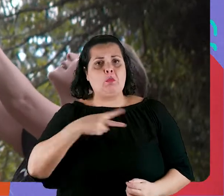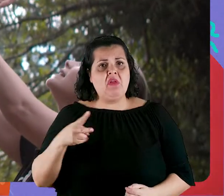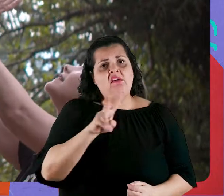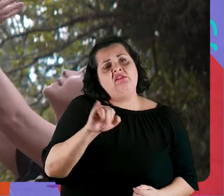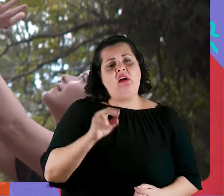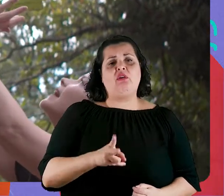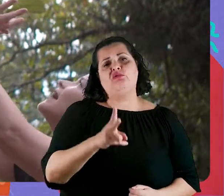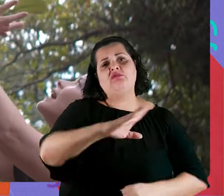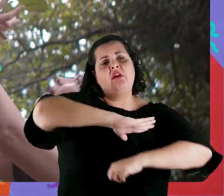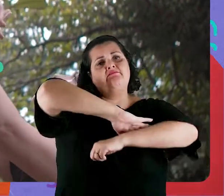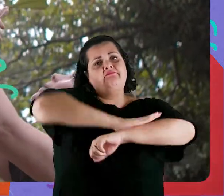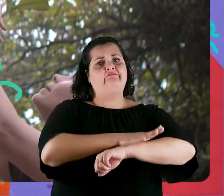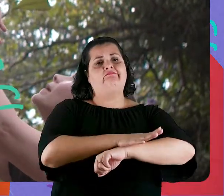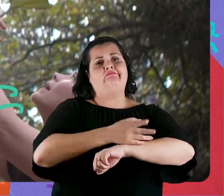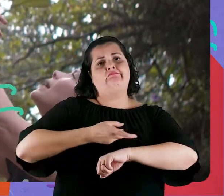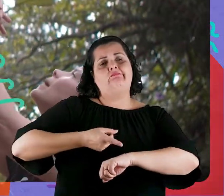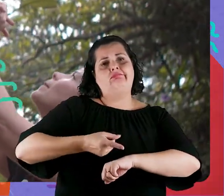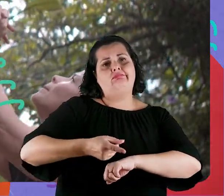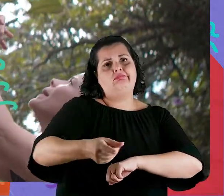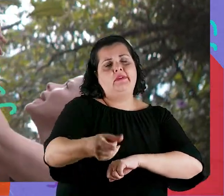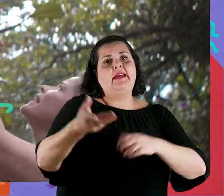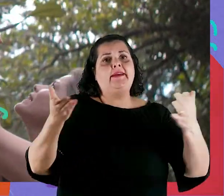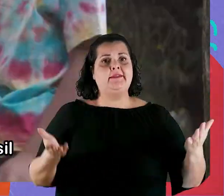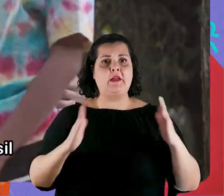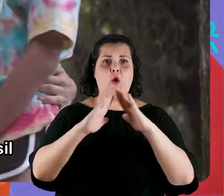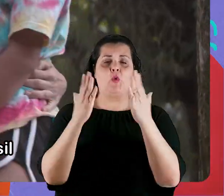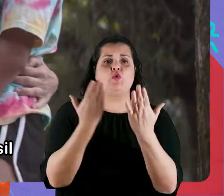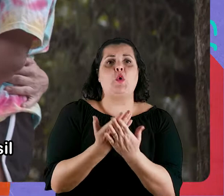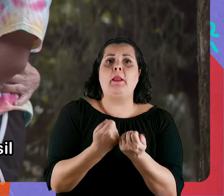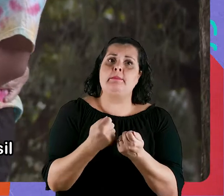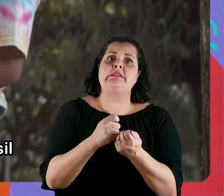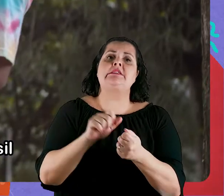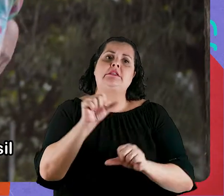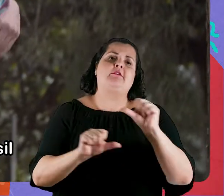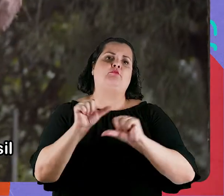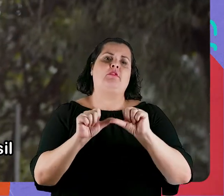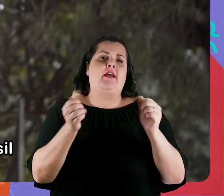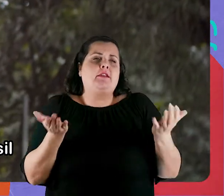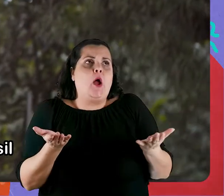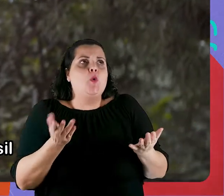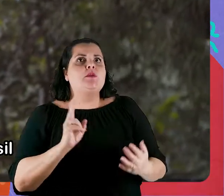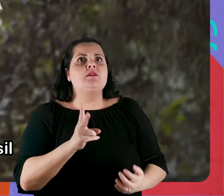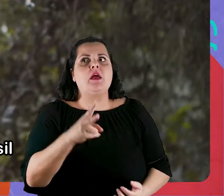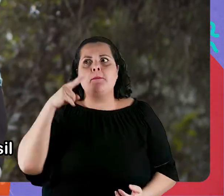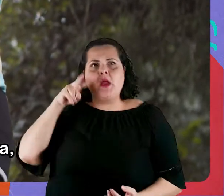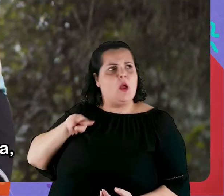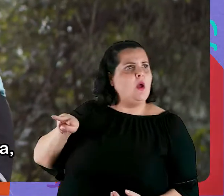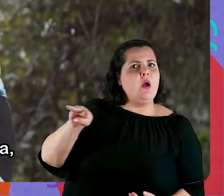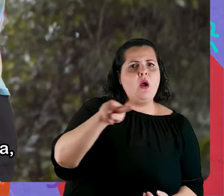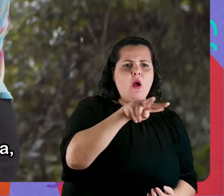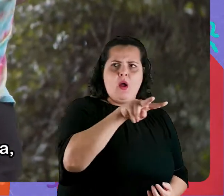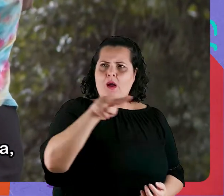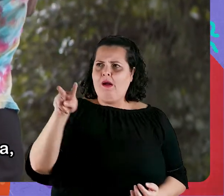anos o racismo sempre ascendente então a escola tá aí para isso toda vez que o Brasil e reconheço esse Brasil